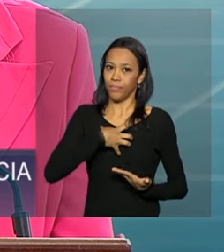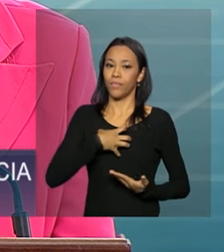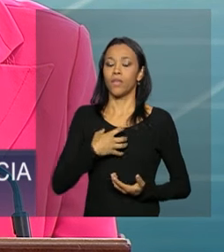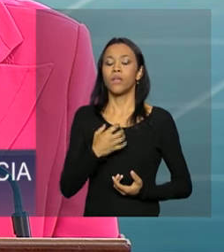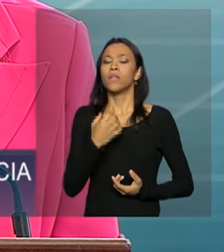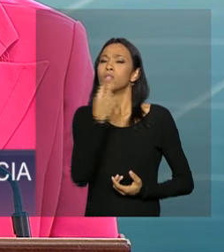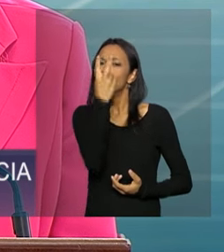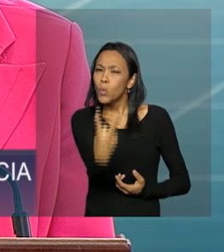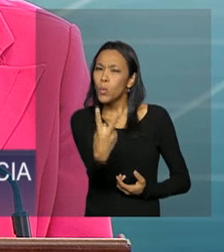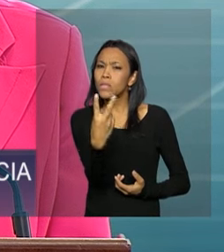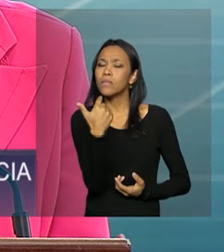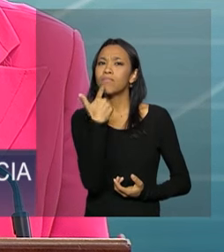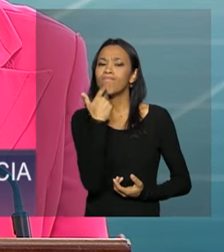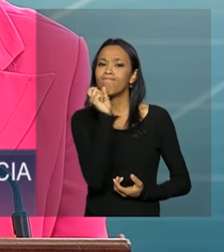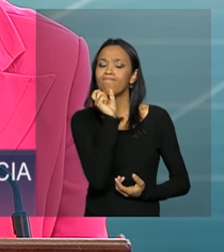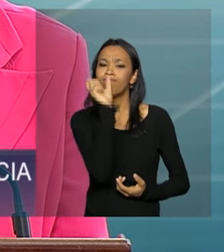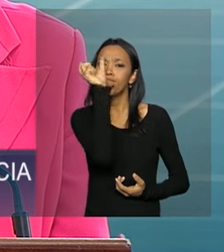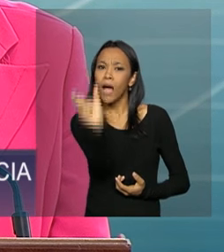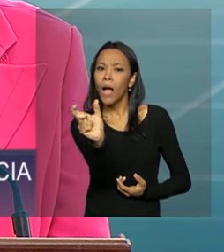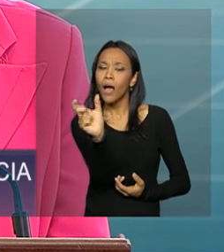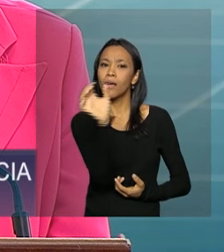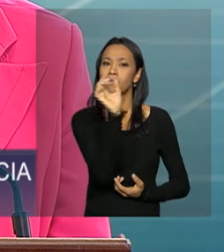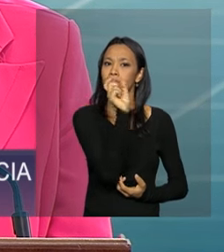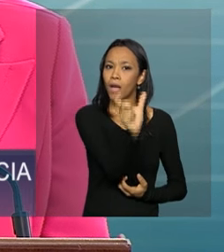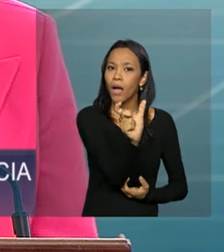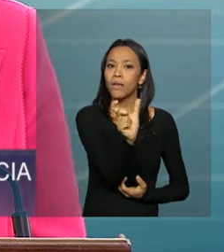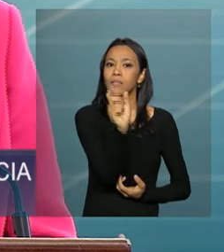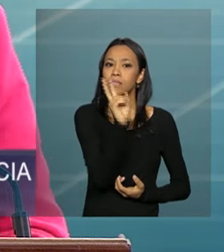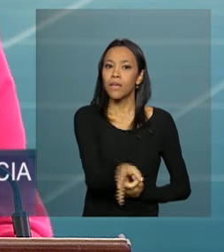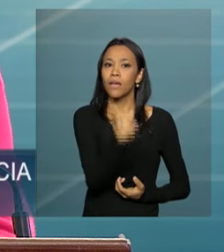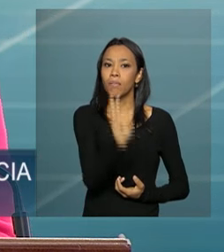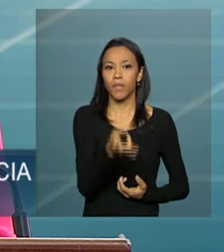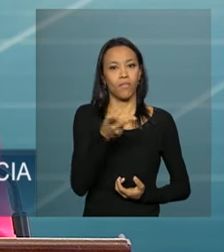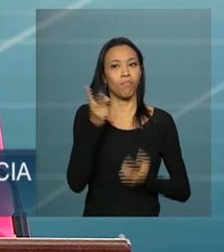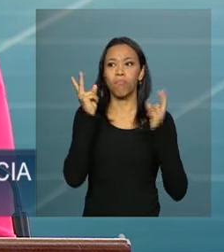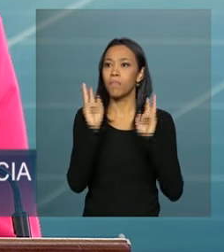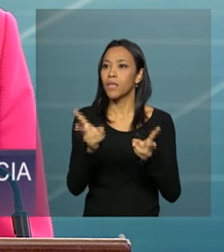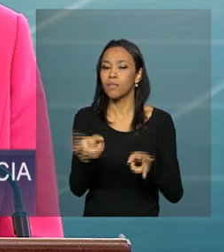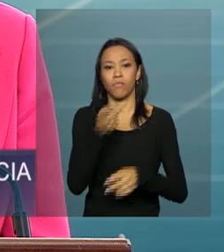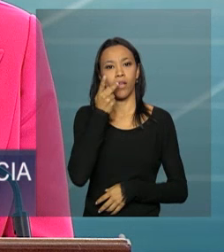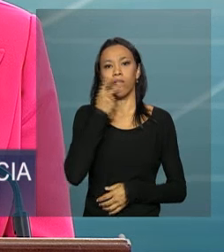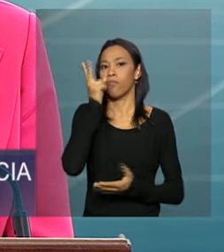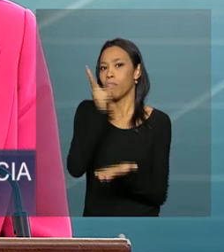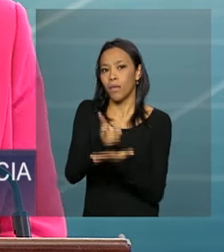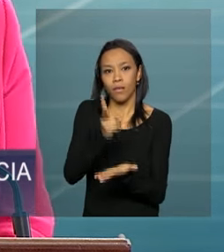duas palavras sempre apareceram